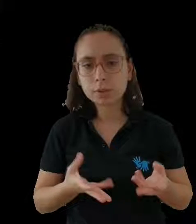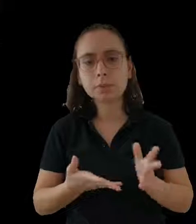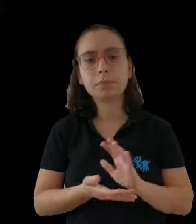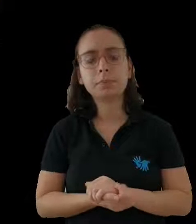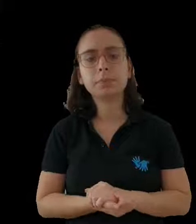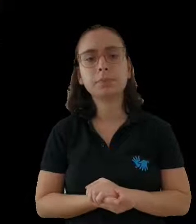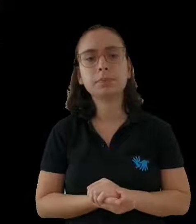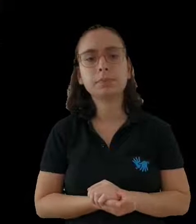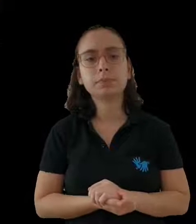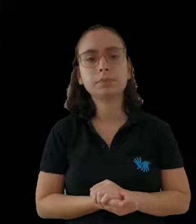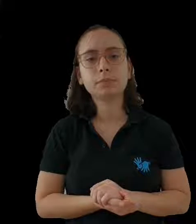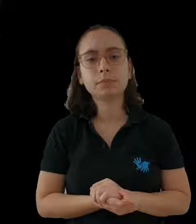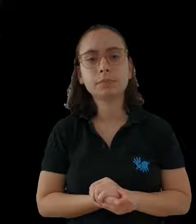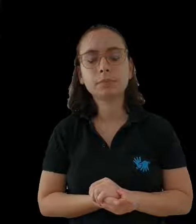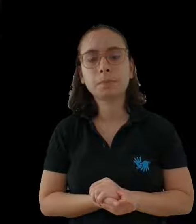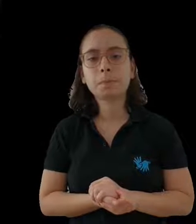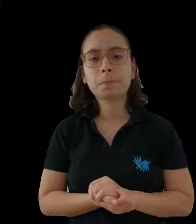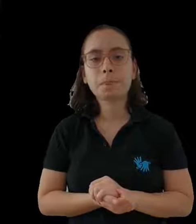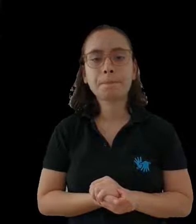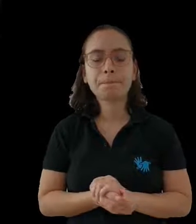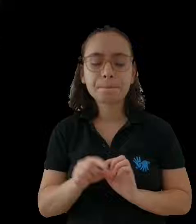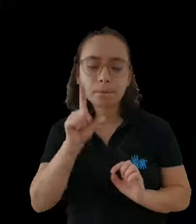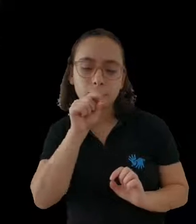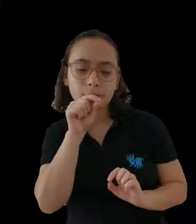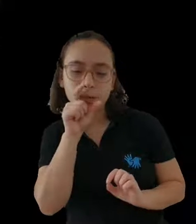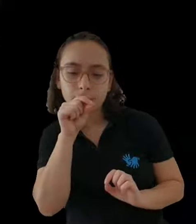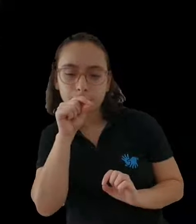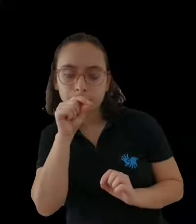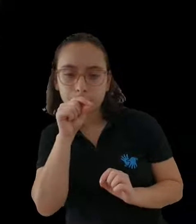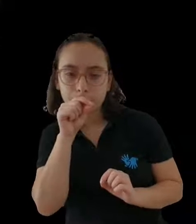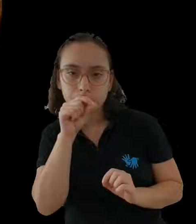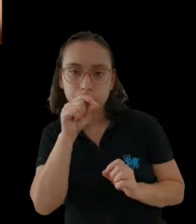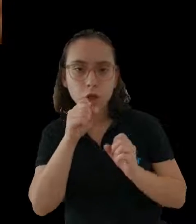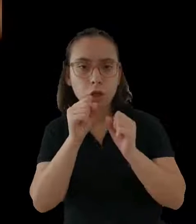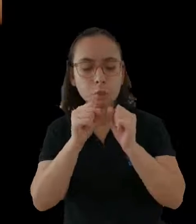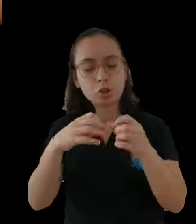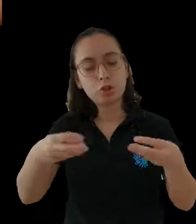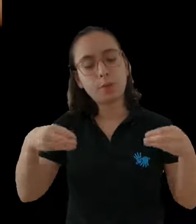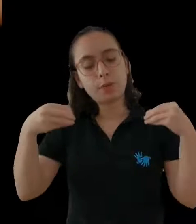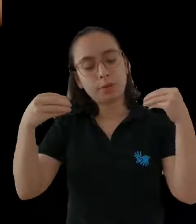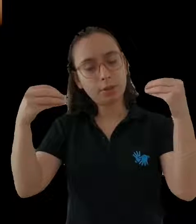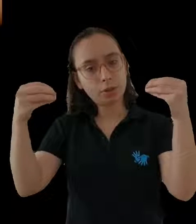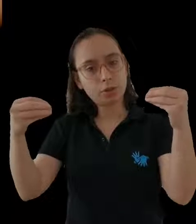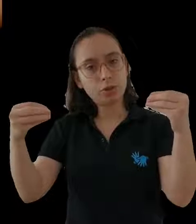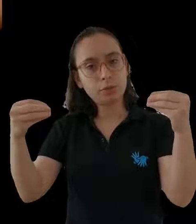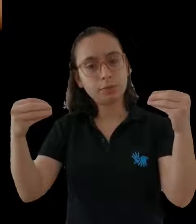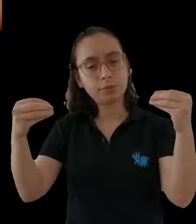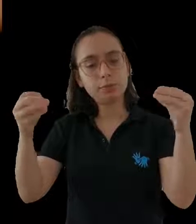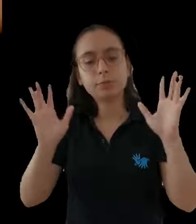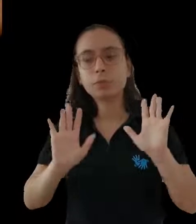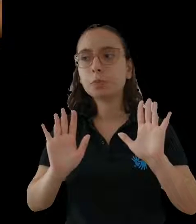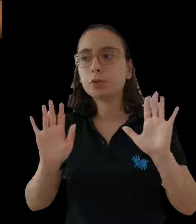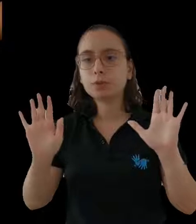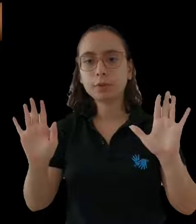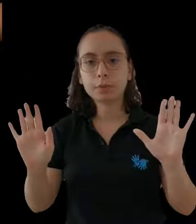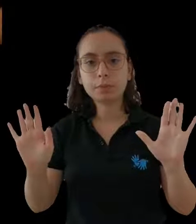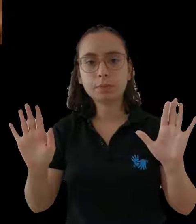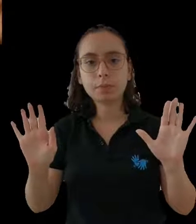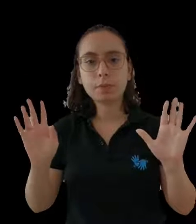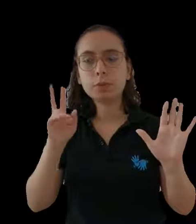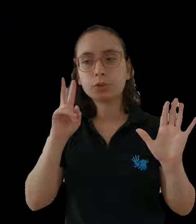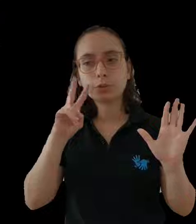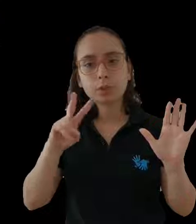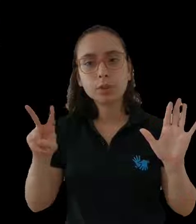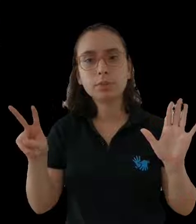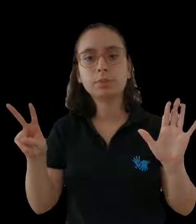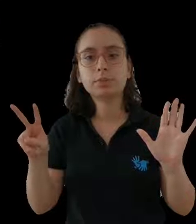cá, Milena, por favor. Isso. Então ele tá lá no início do tapete. Pode dar uma levantadinha assim? Vocês podem segurar assim para eu ver?